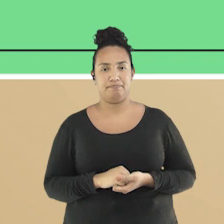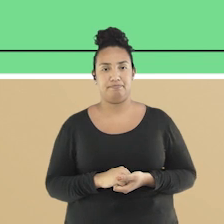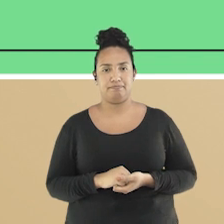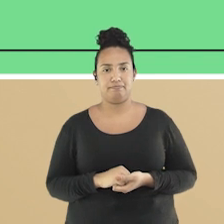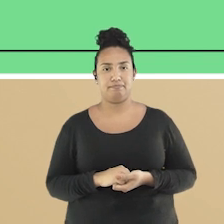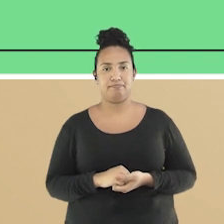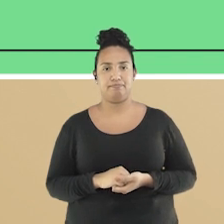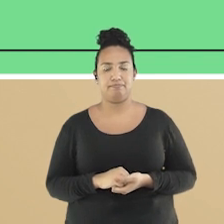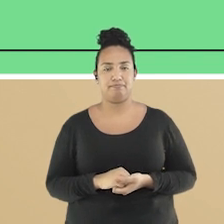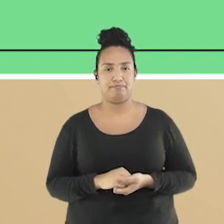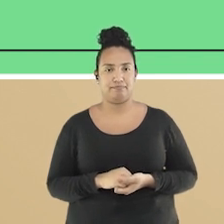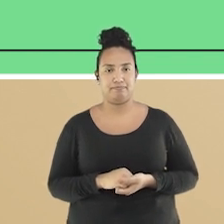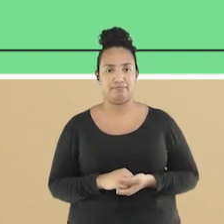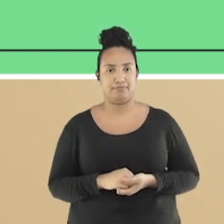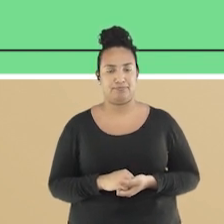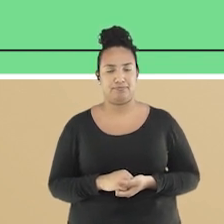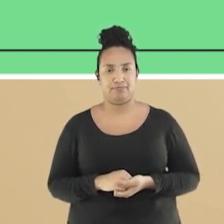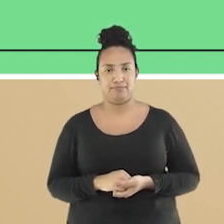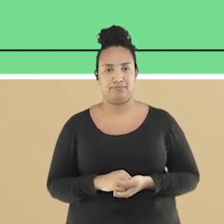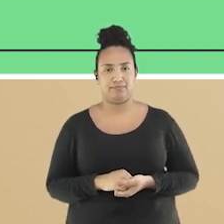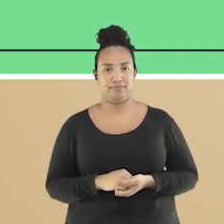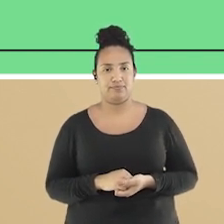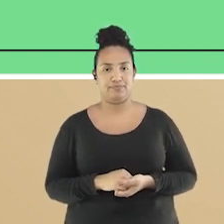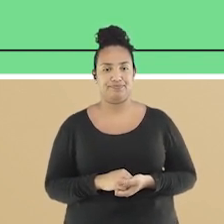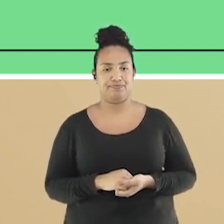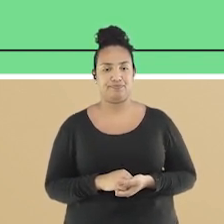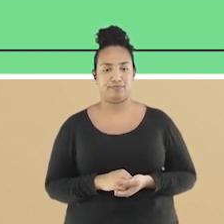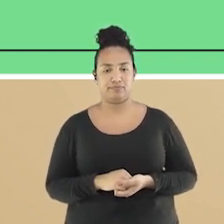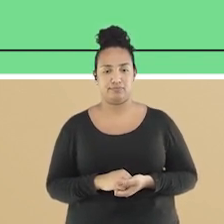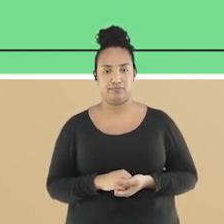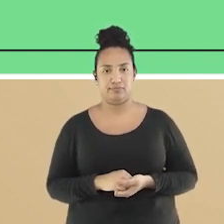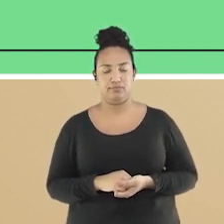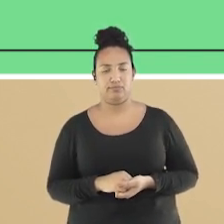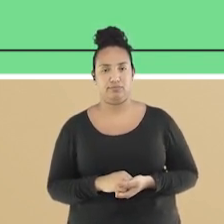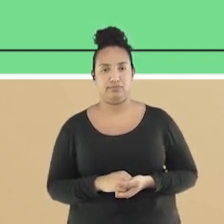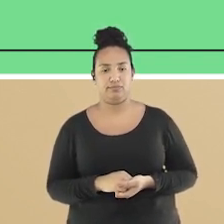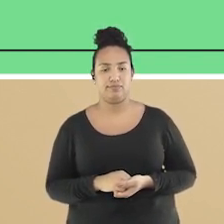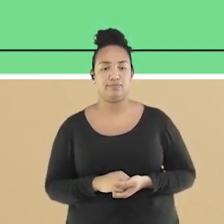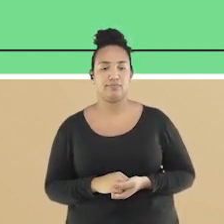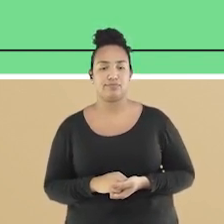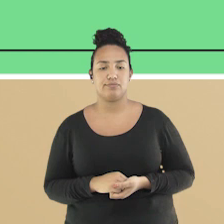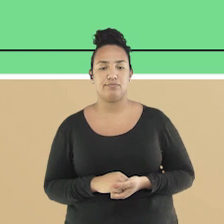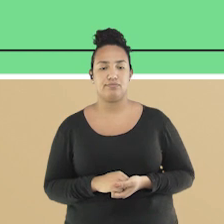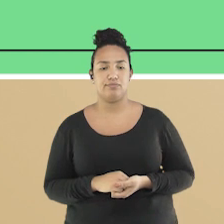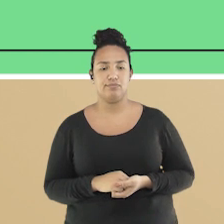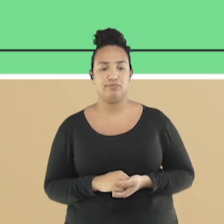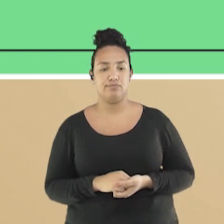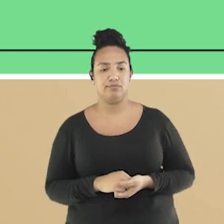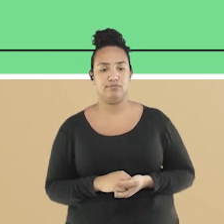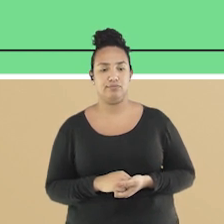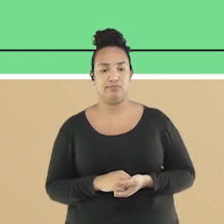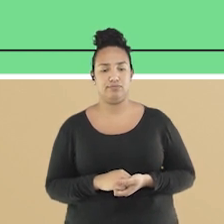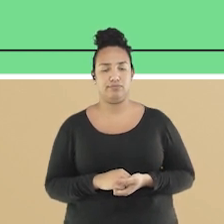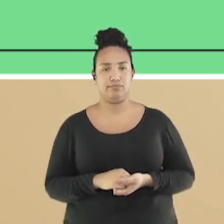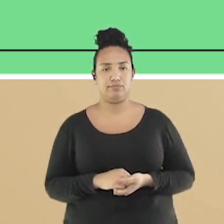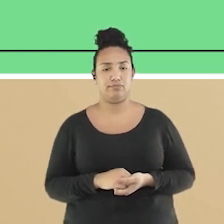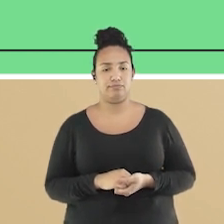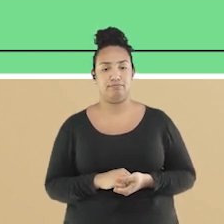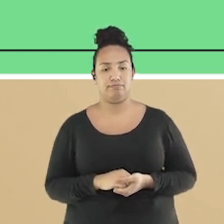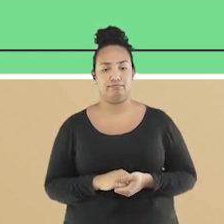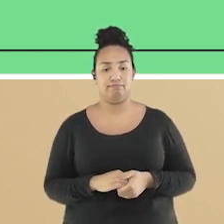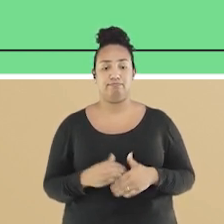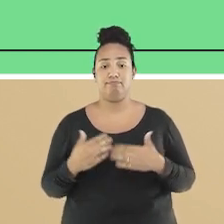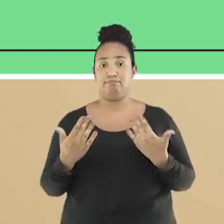the present day, July 4th has been celebrated as the birth of American independence.